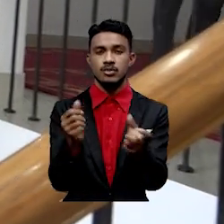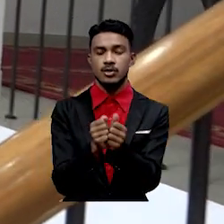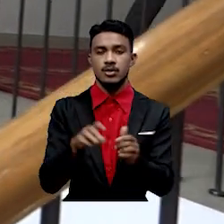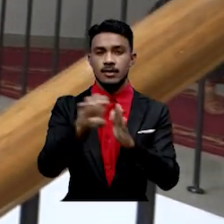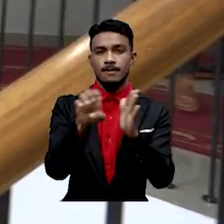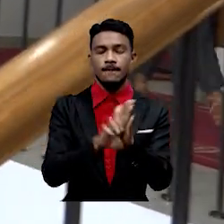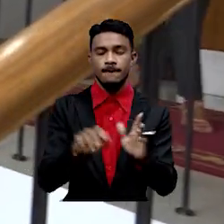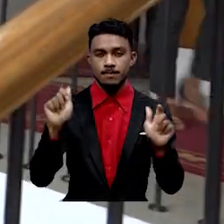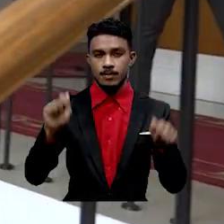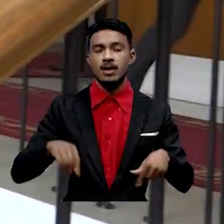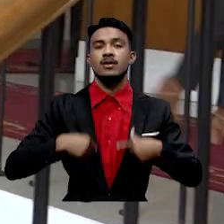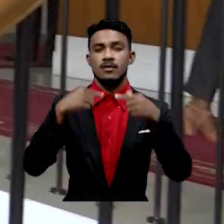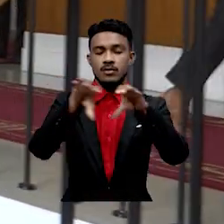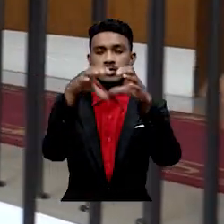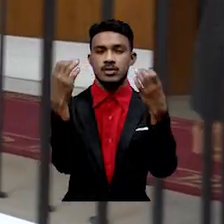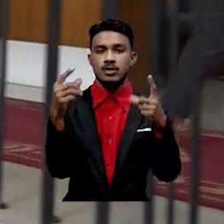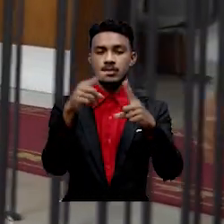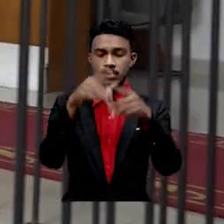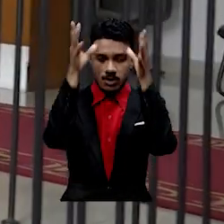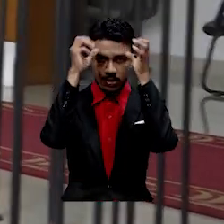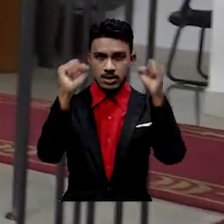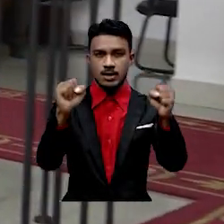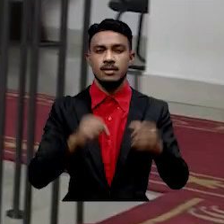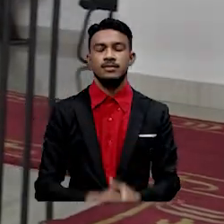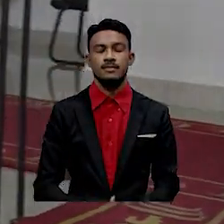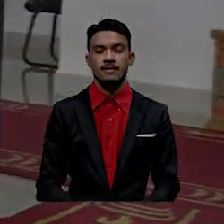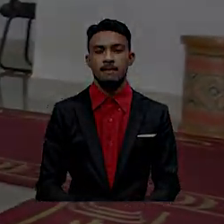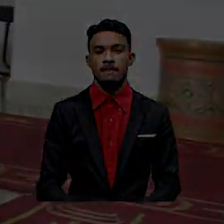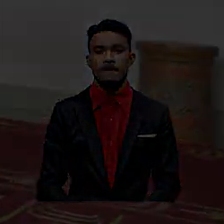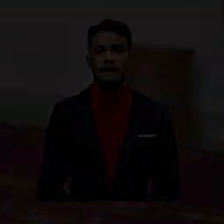conselho ba presidente da república. Adérito Ximenes, bem-vindo Ximenes, GMN.